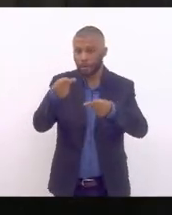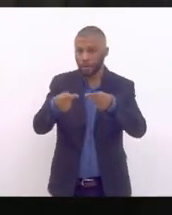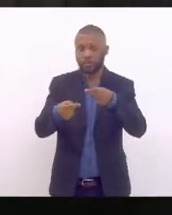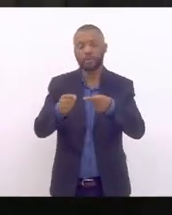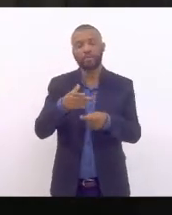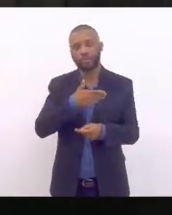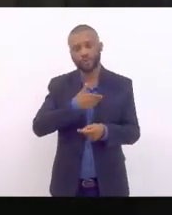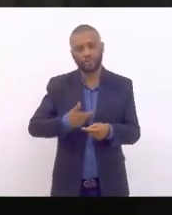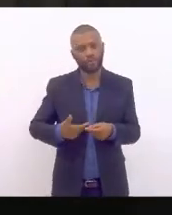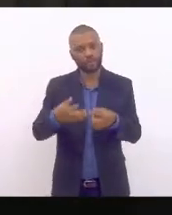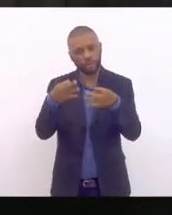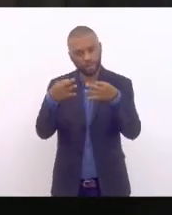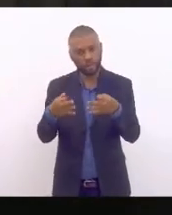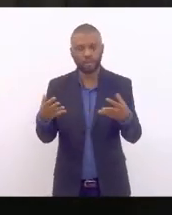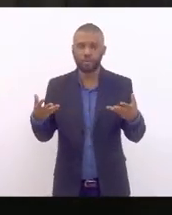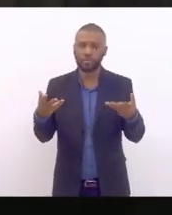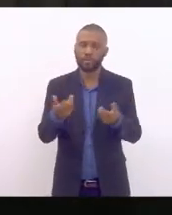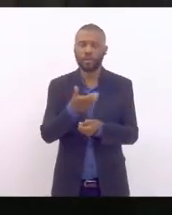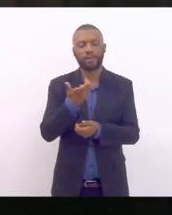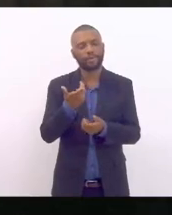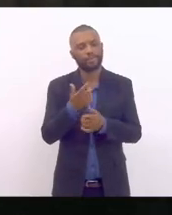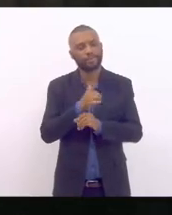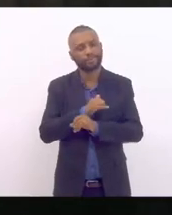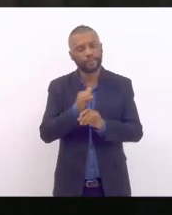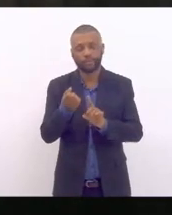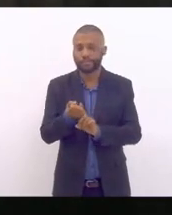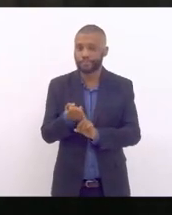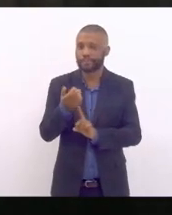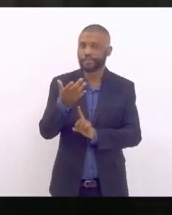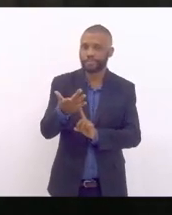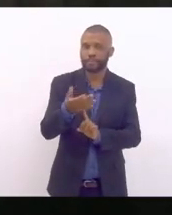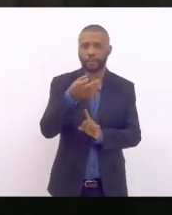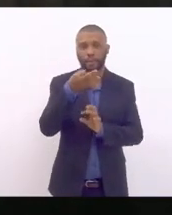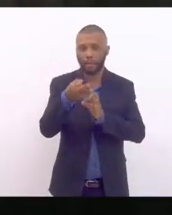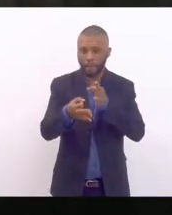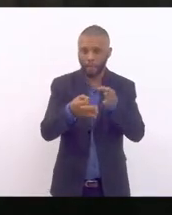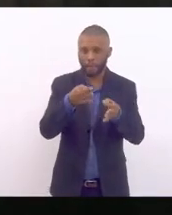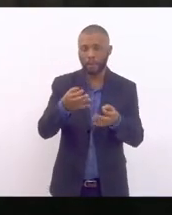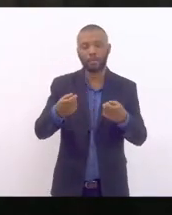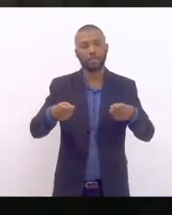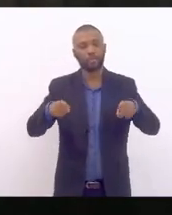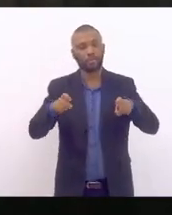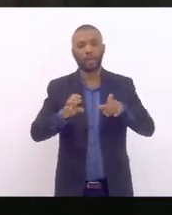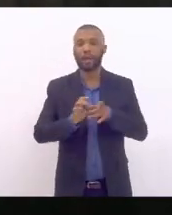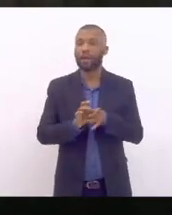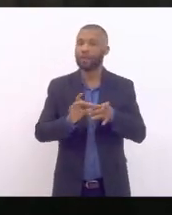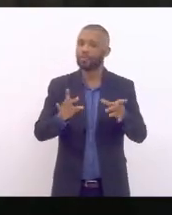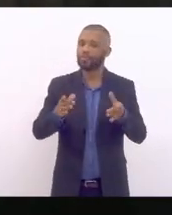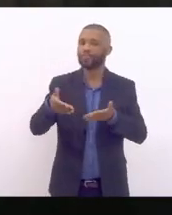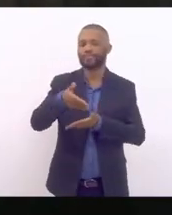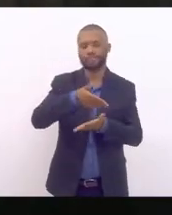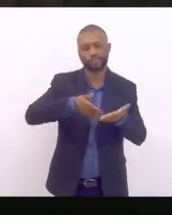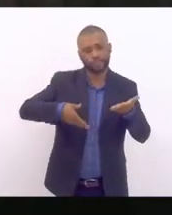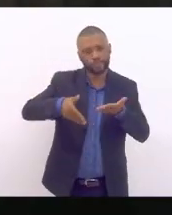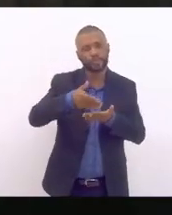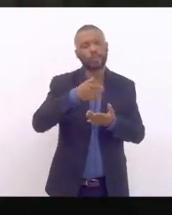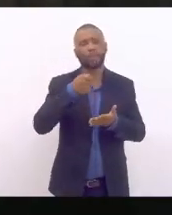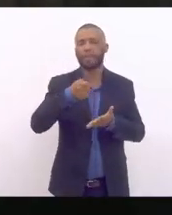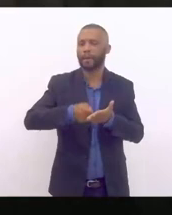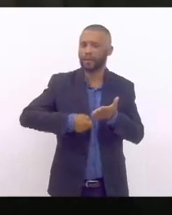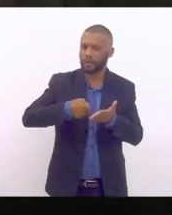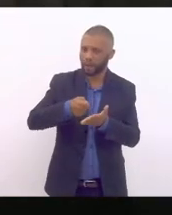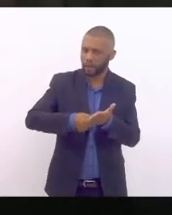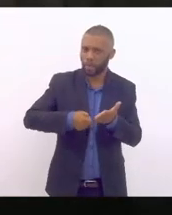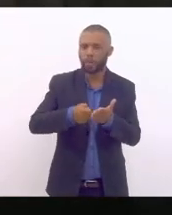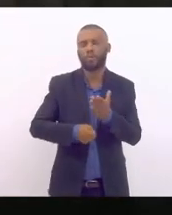de verdade não queria deixar a me manifestar botando o nosso mandato também a posição para essa